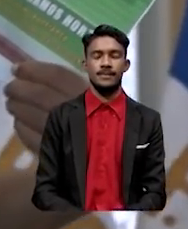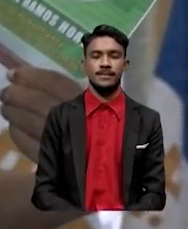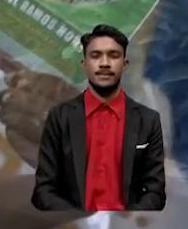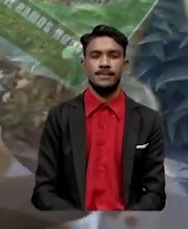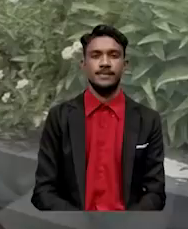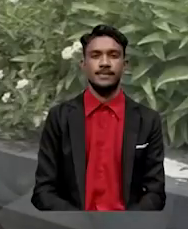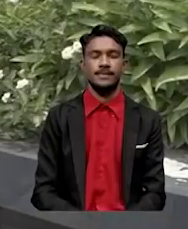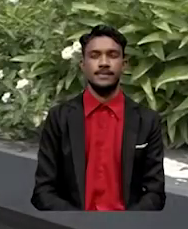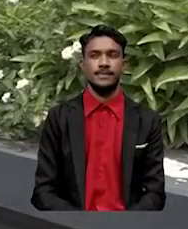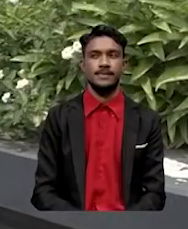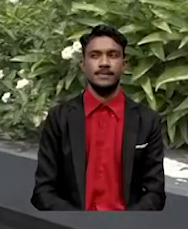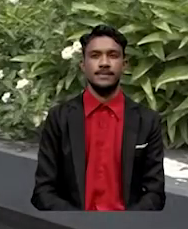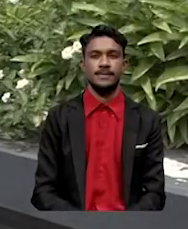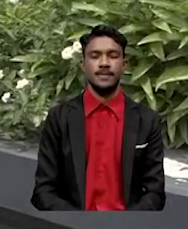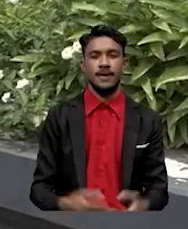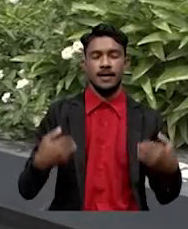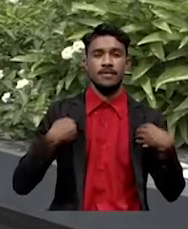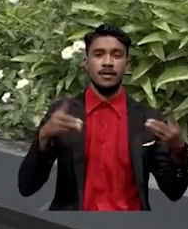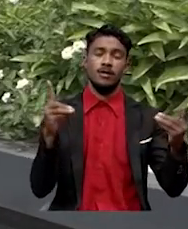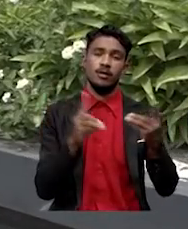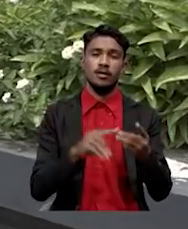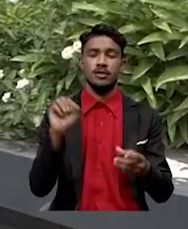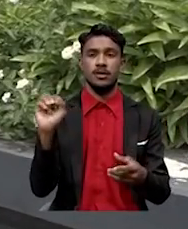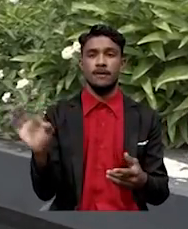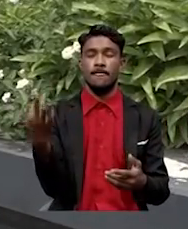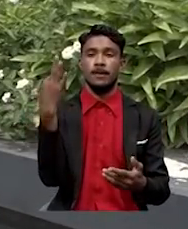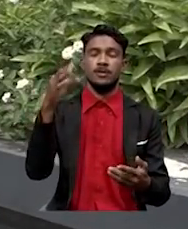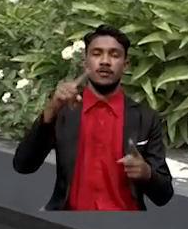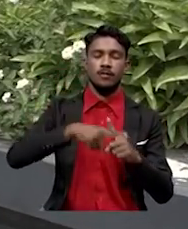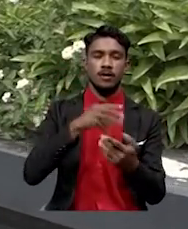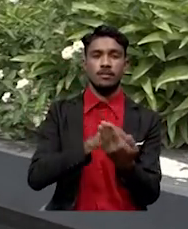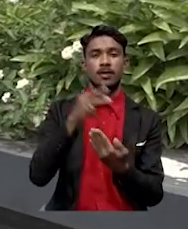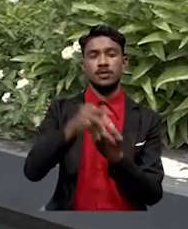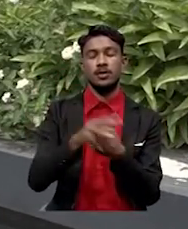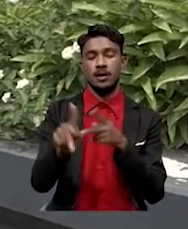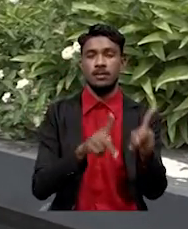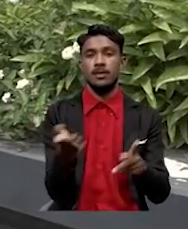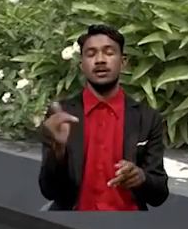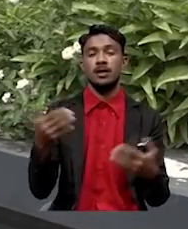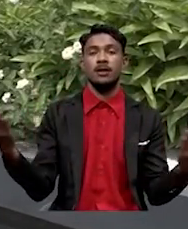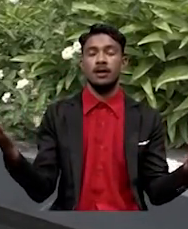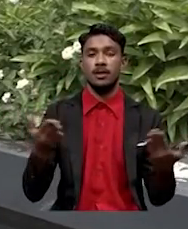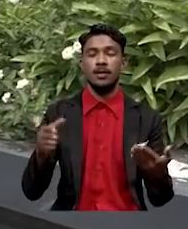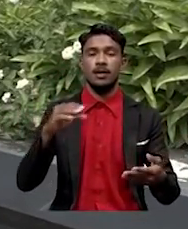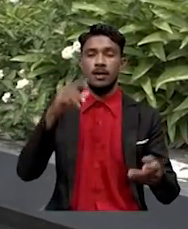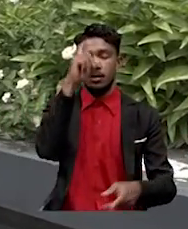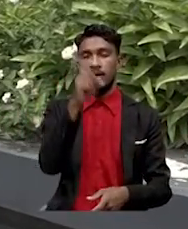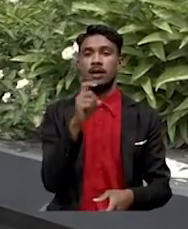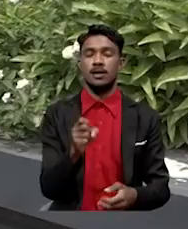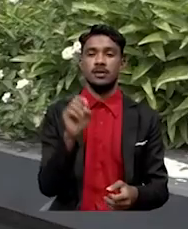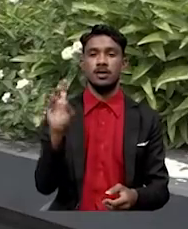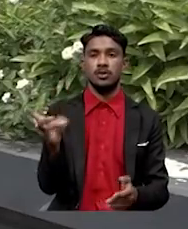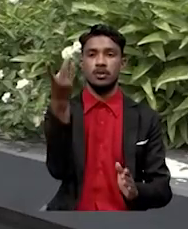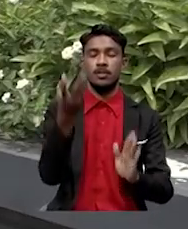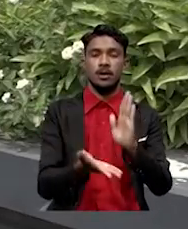E a Lorenza Nuno Recencia, fulano março, cidadão Siranebe, tinang sanu resing hitu baleteng, nobele